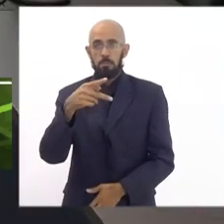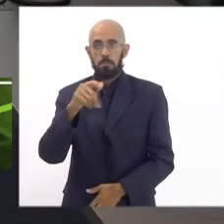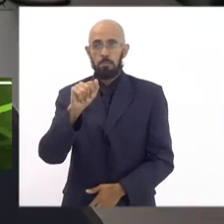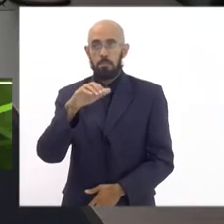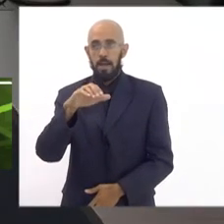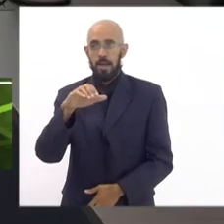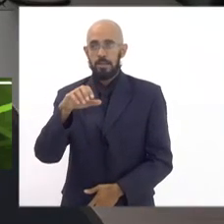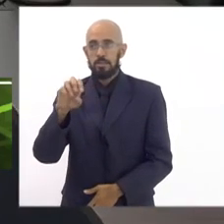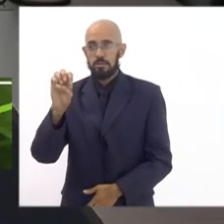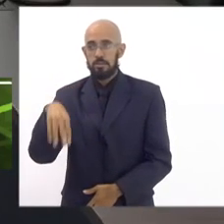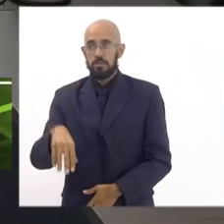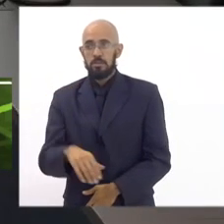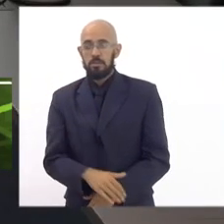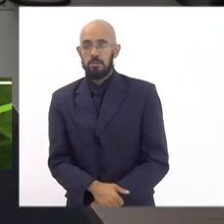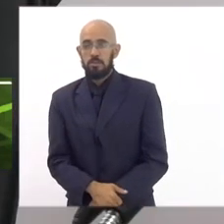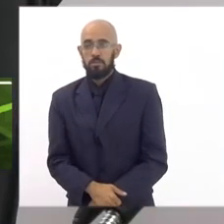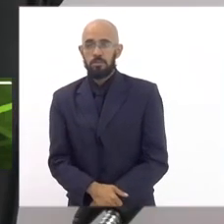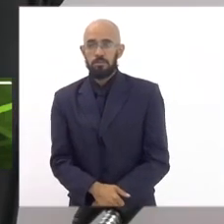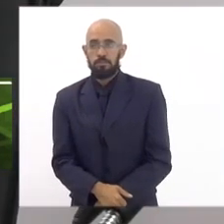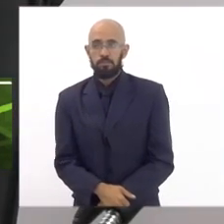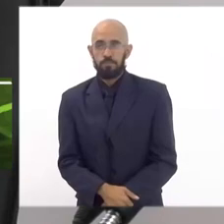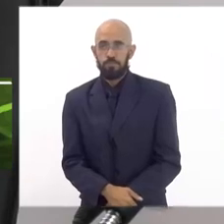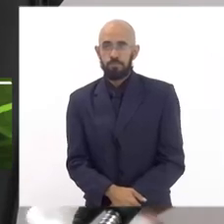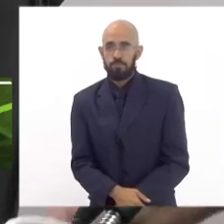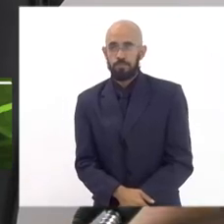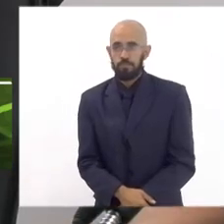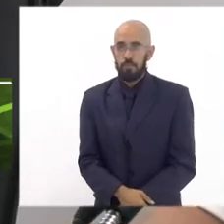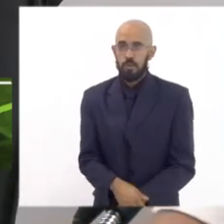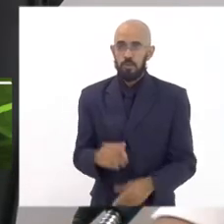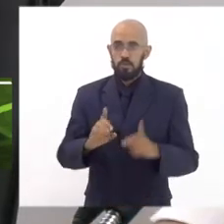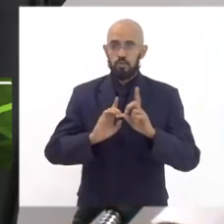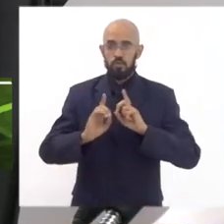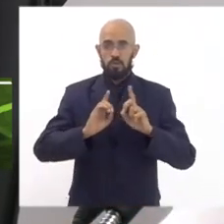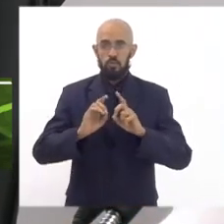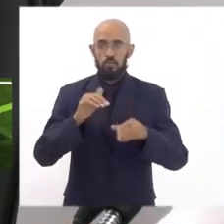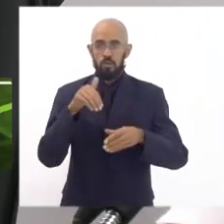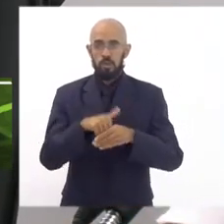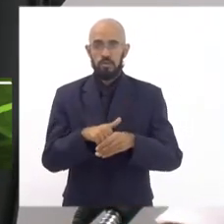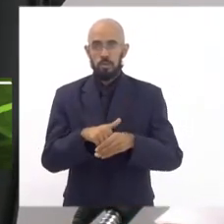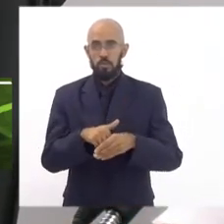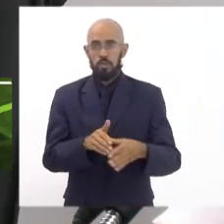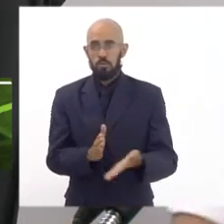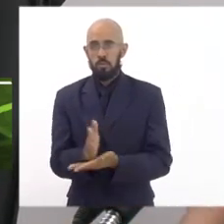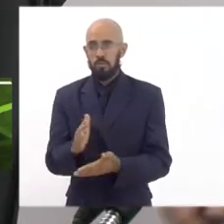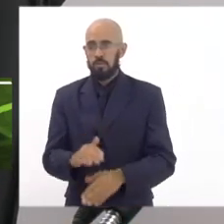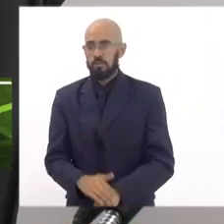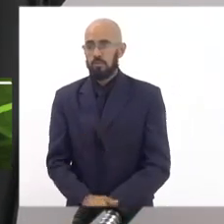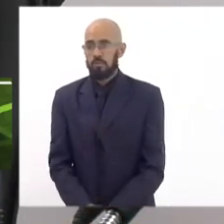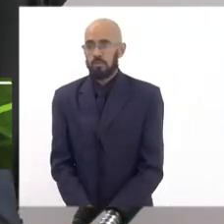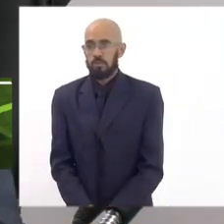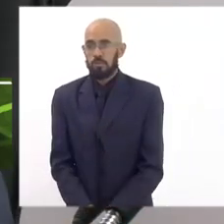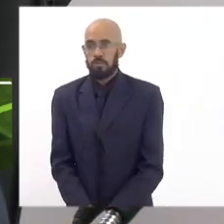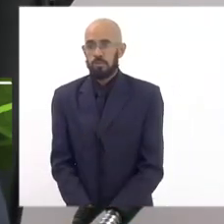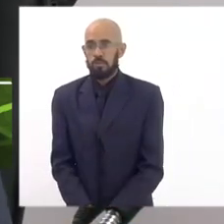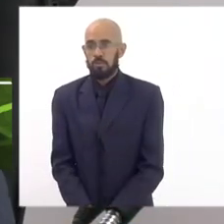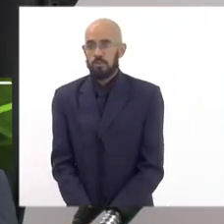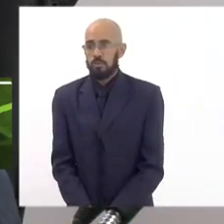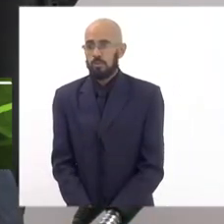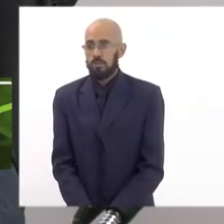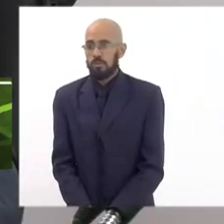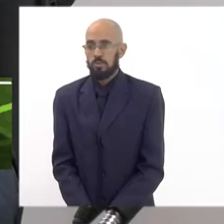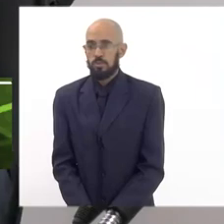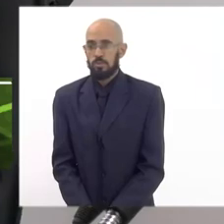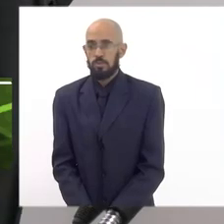votação o encaminhamento baixa em diligência ao INEPAC. Em discussão, em votação, aprovado a baixa em diligência. É porque a necessidade